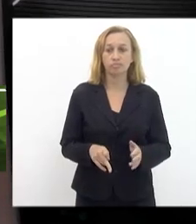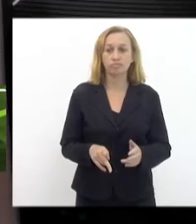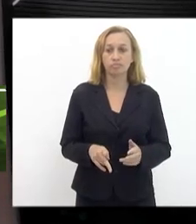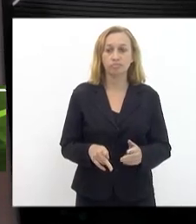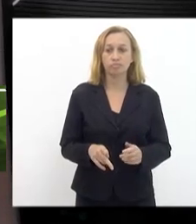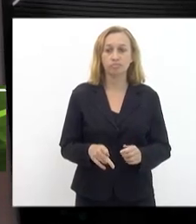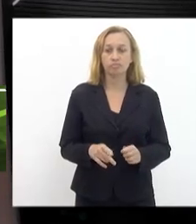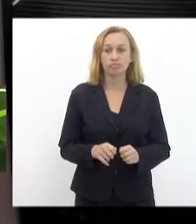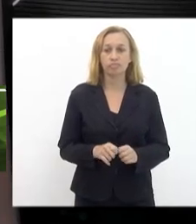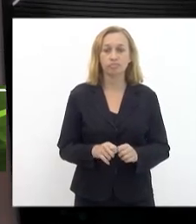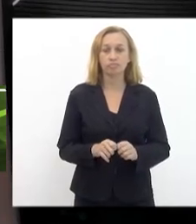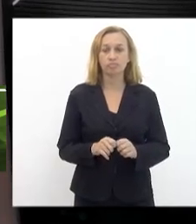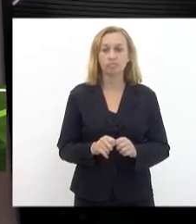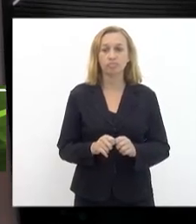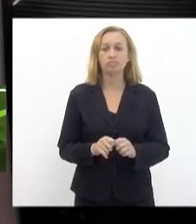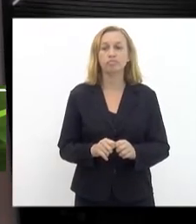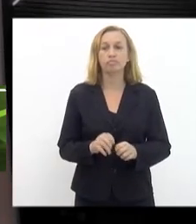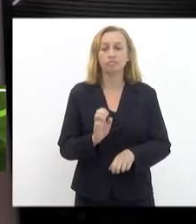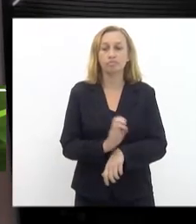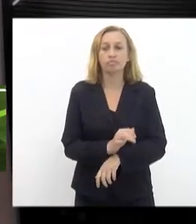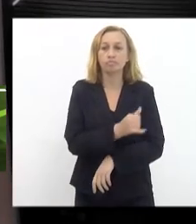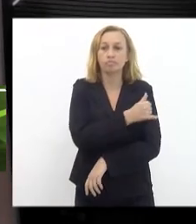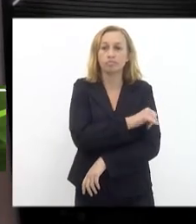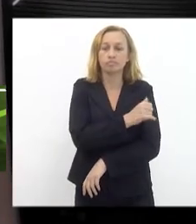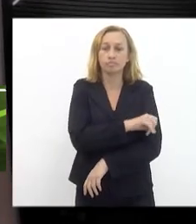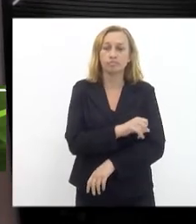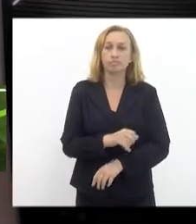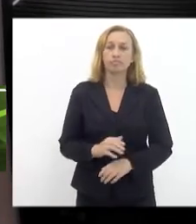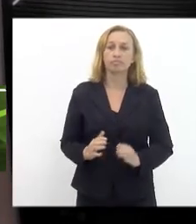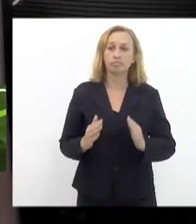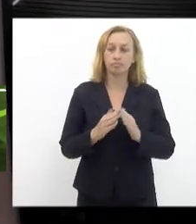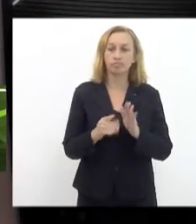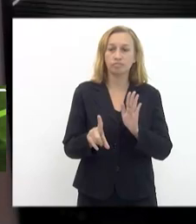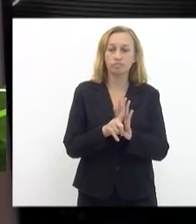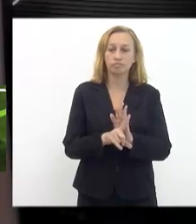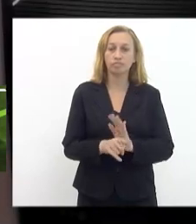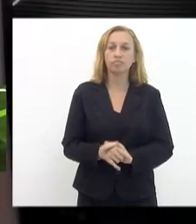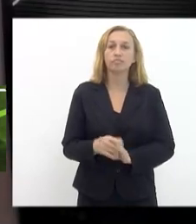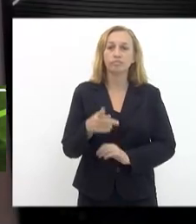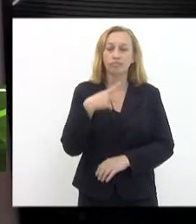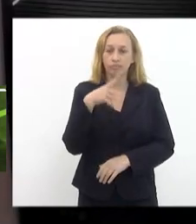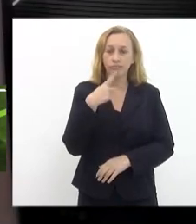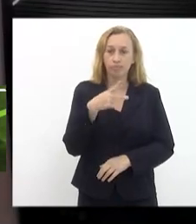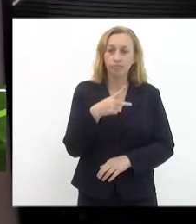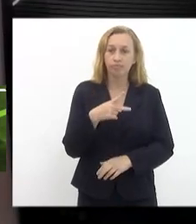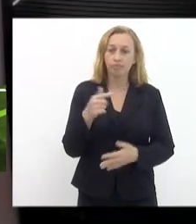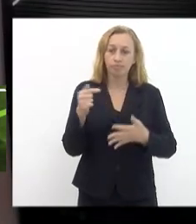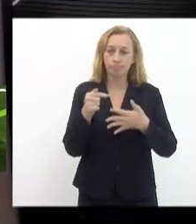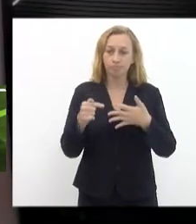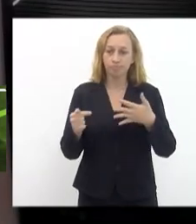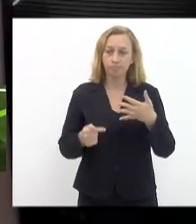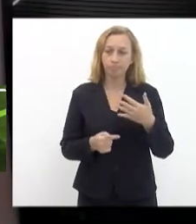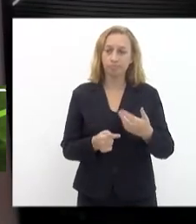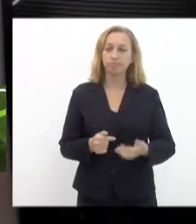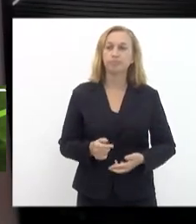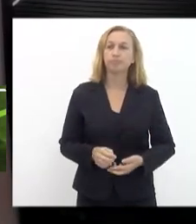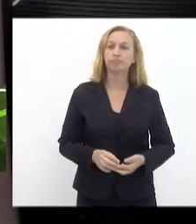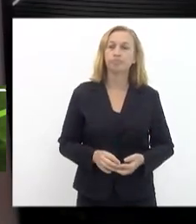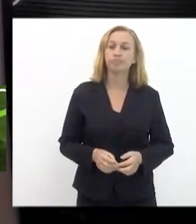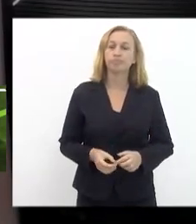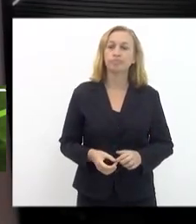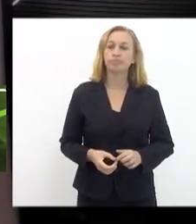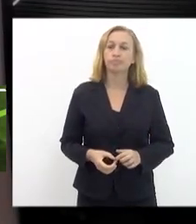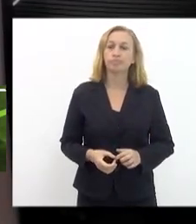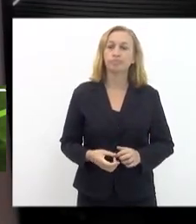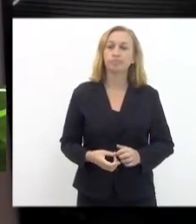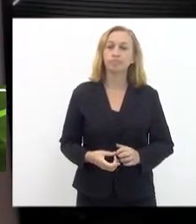Legislativa do Estado do Rio de Janeiro EA maneira que eu gostaria de pontuar de colocar essas comparações qualquer